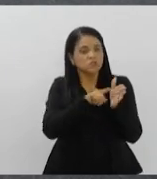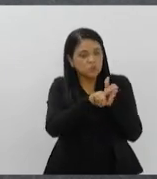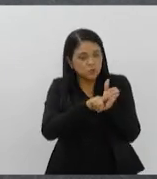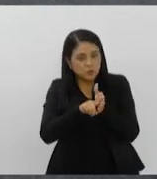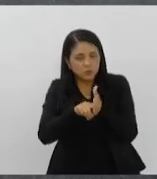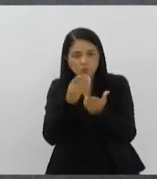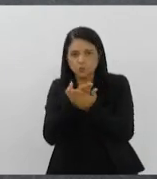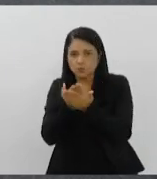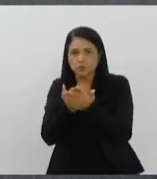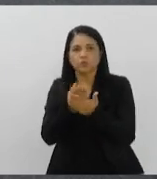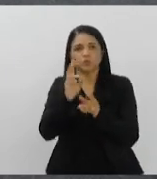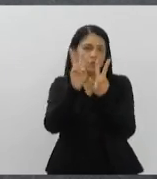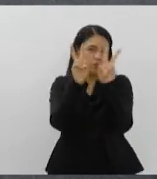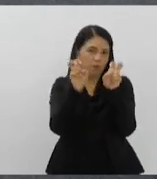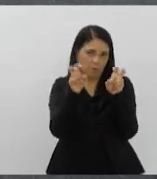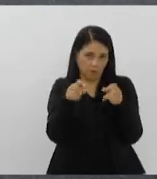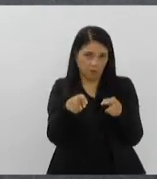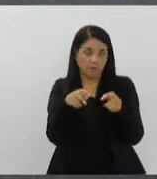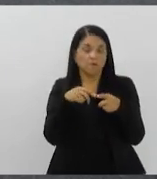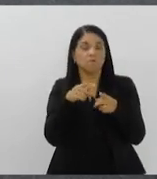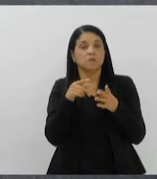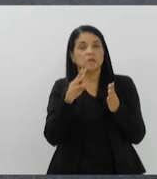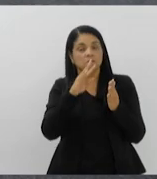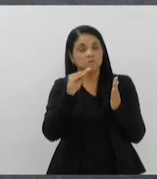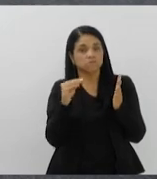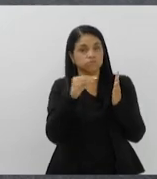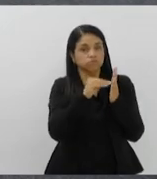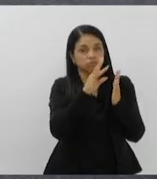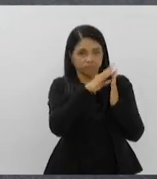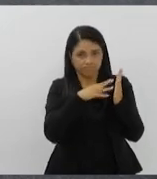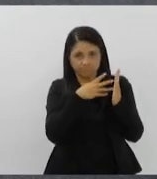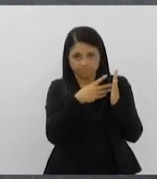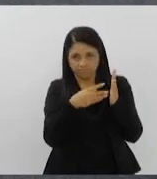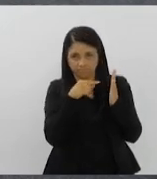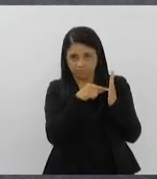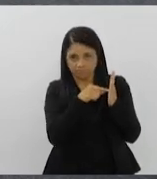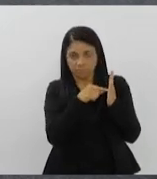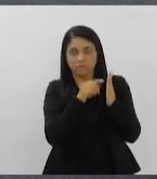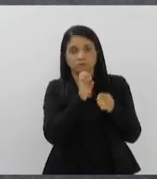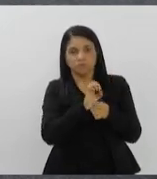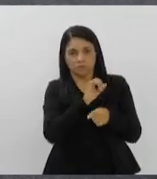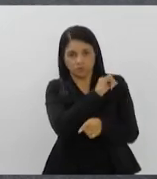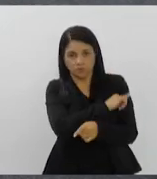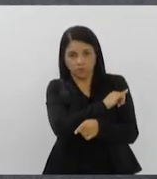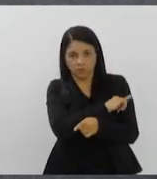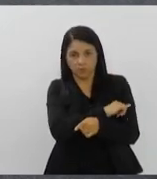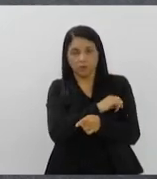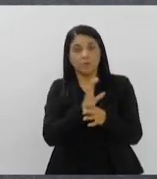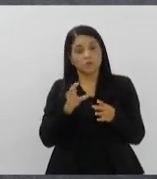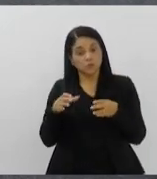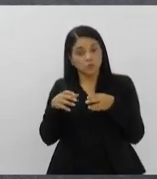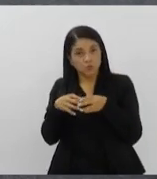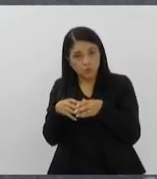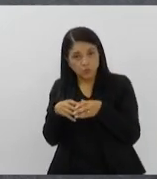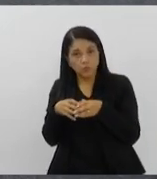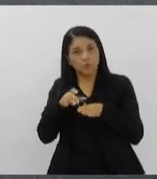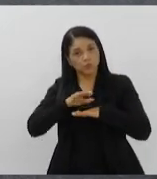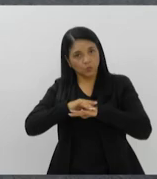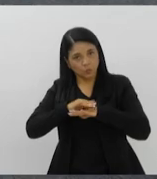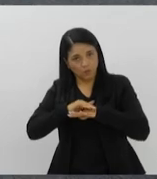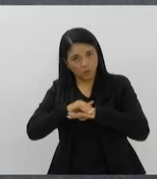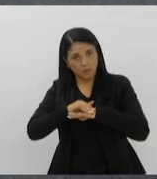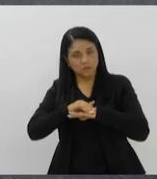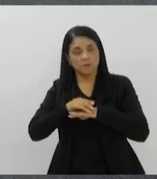inclusão pontual no calendário do Estado, mas que reflete para esse grupo, especialmente